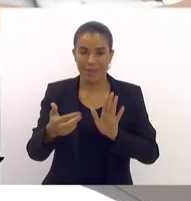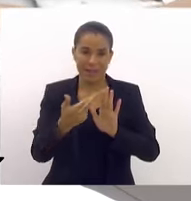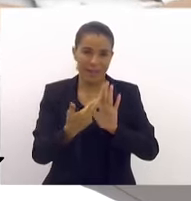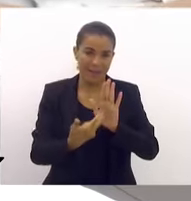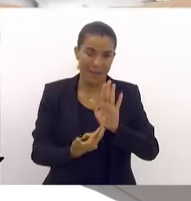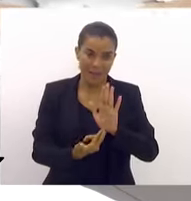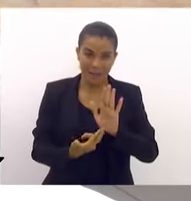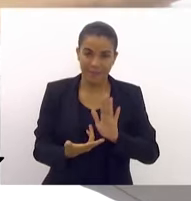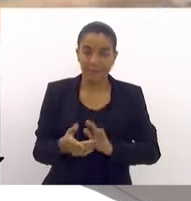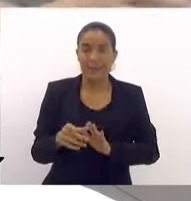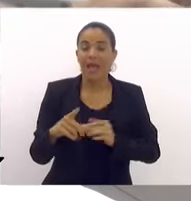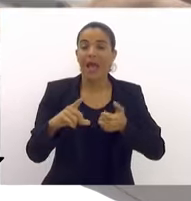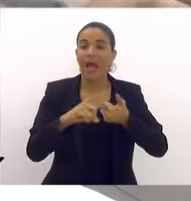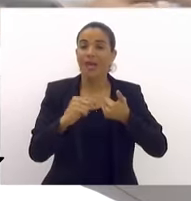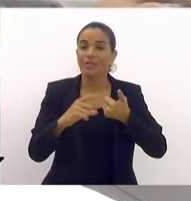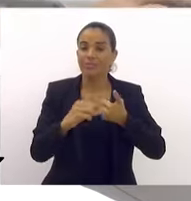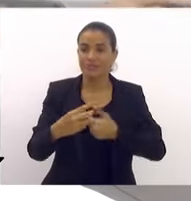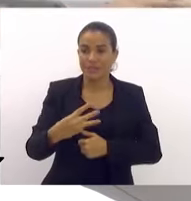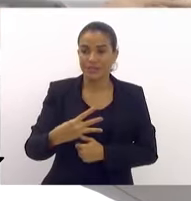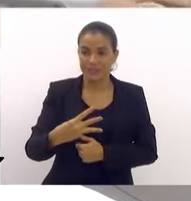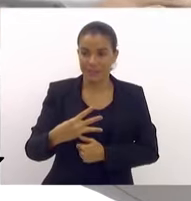exemplo. Artigo 3º.